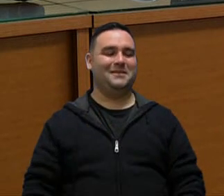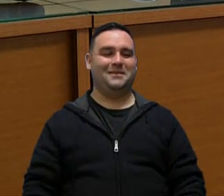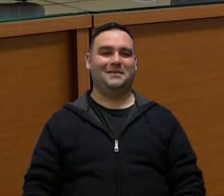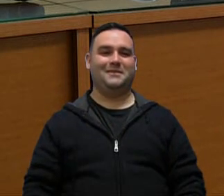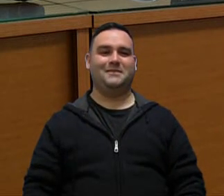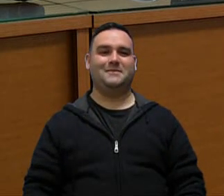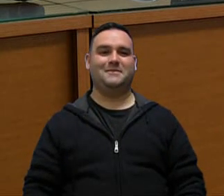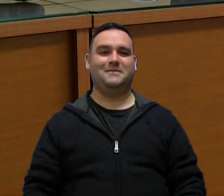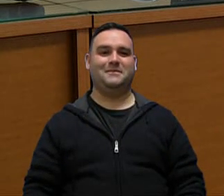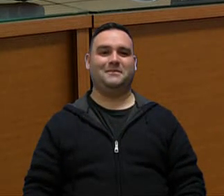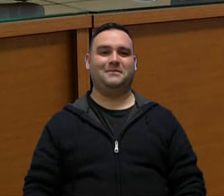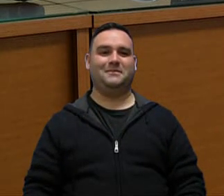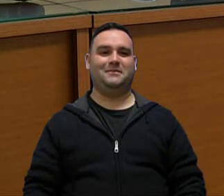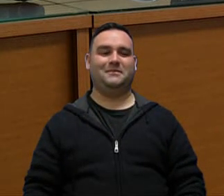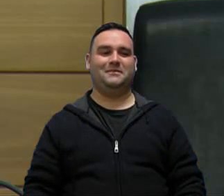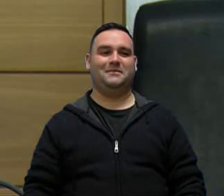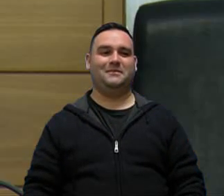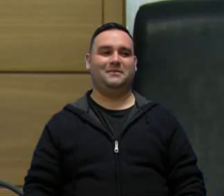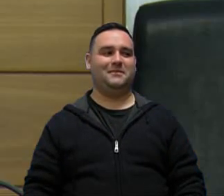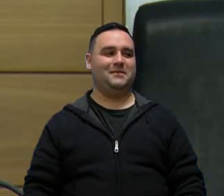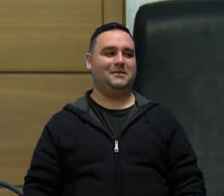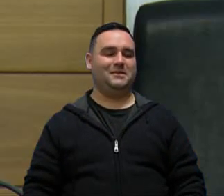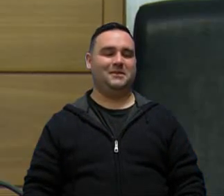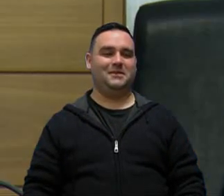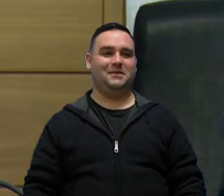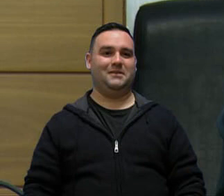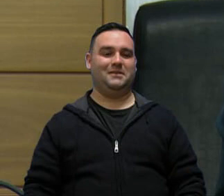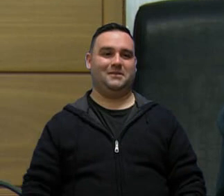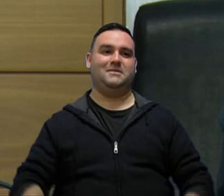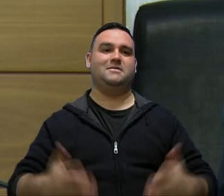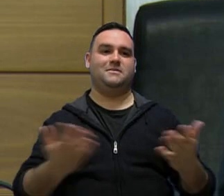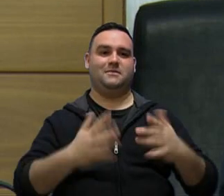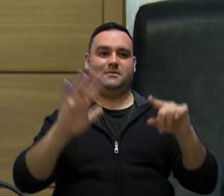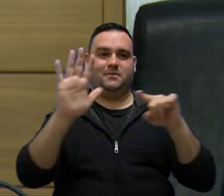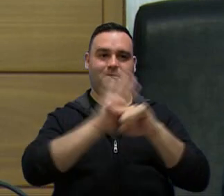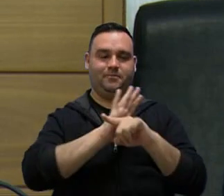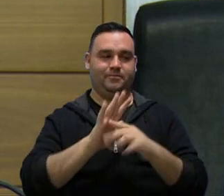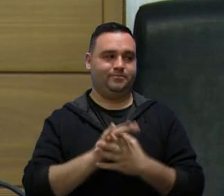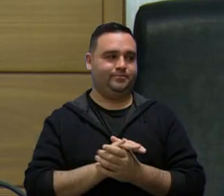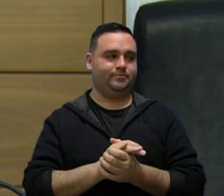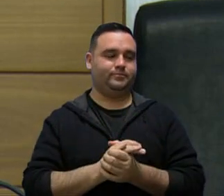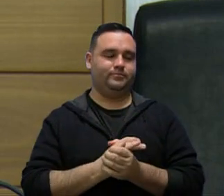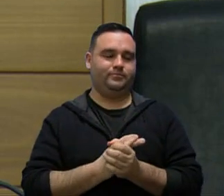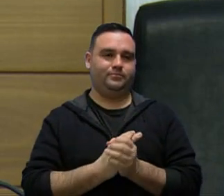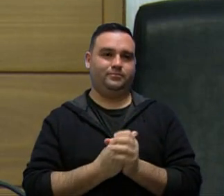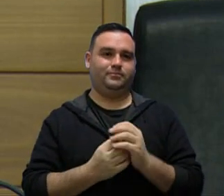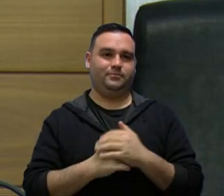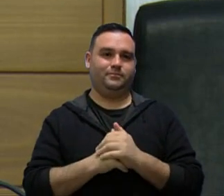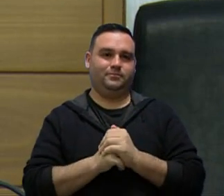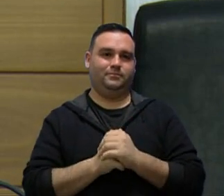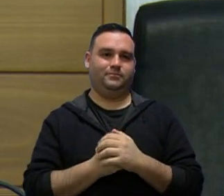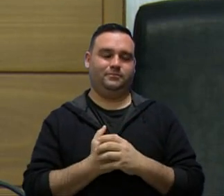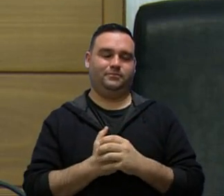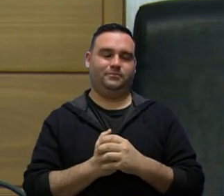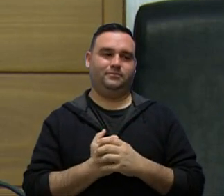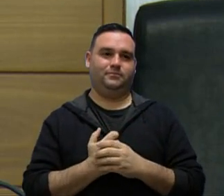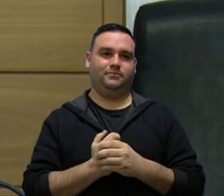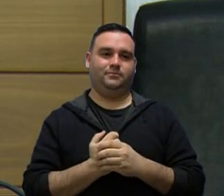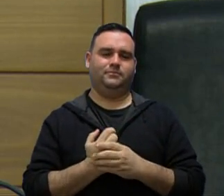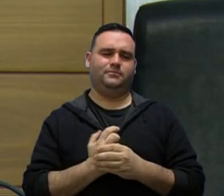telefone mas essa é um questionamento e